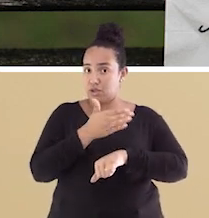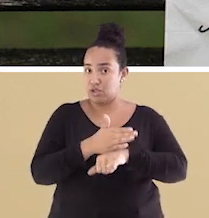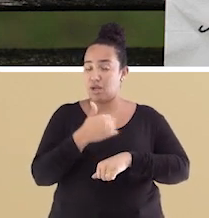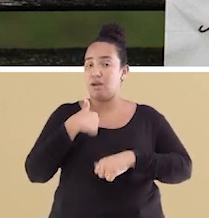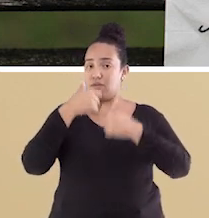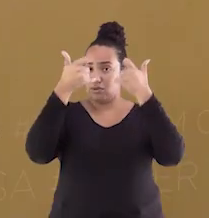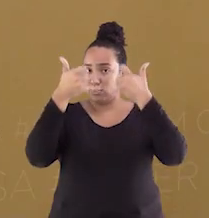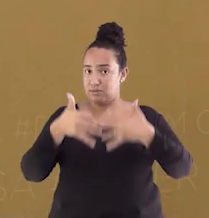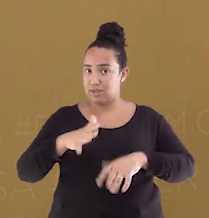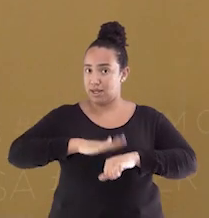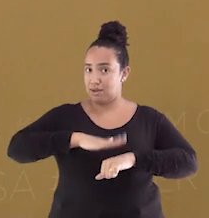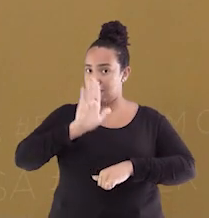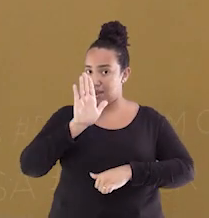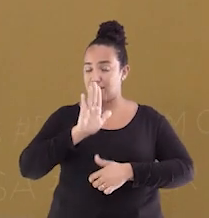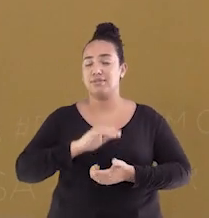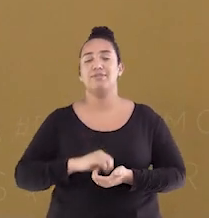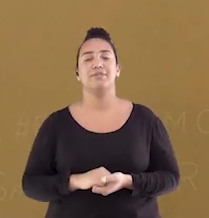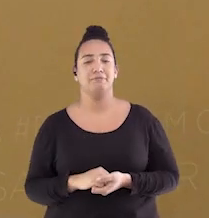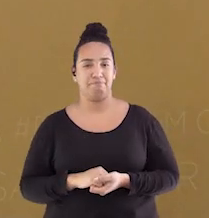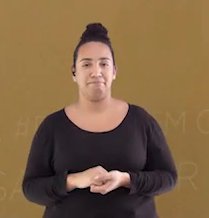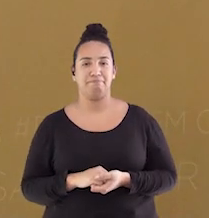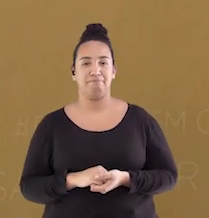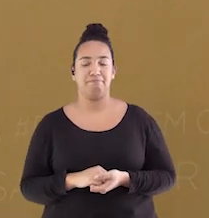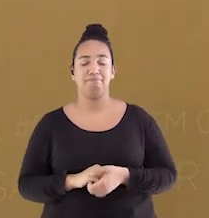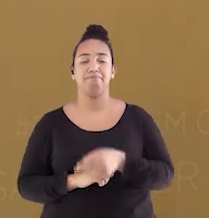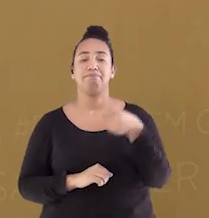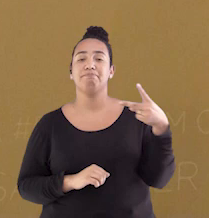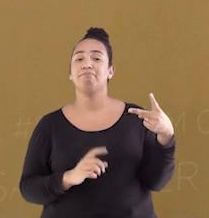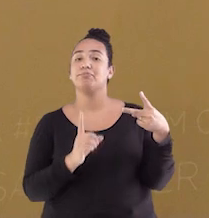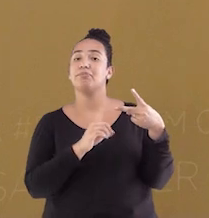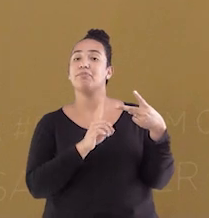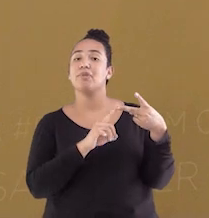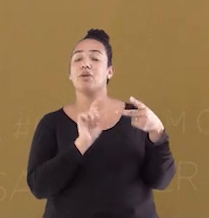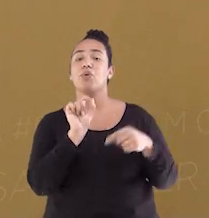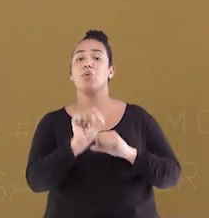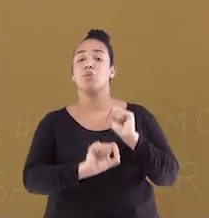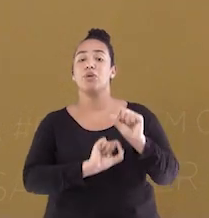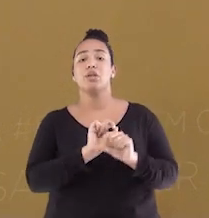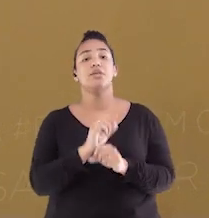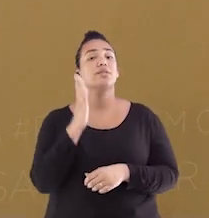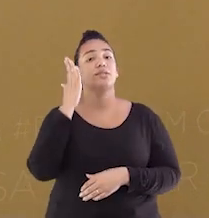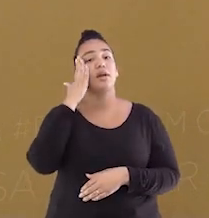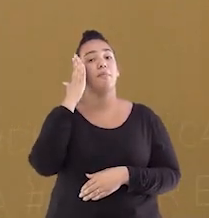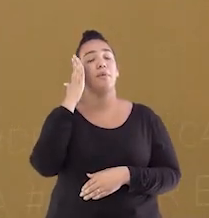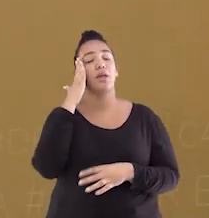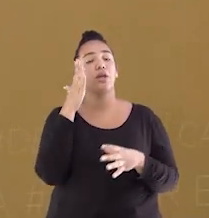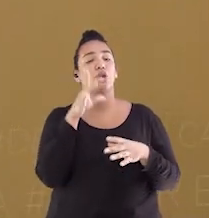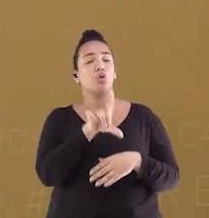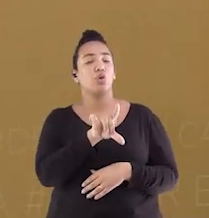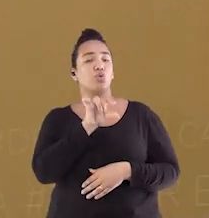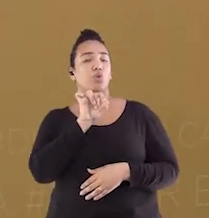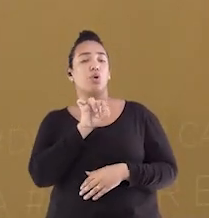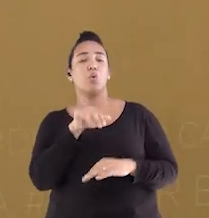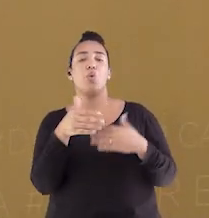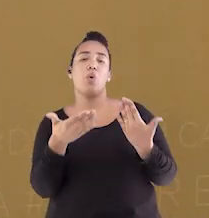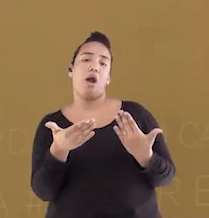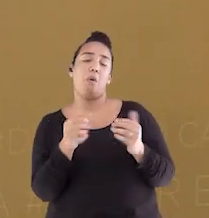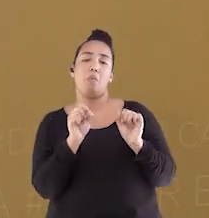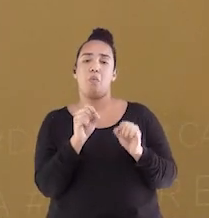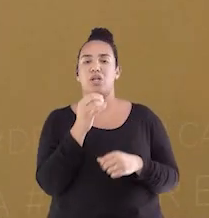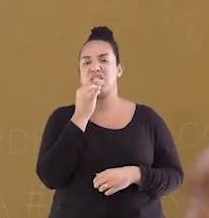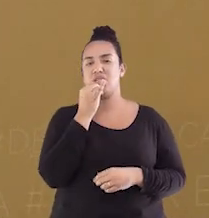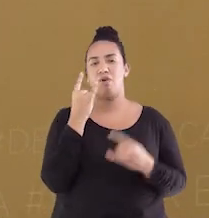sobre isso. A segunda coisa é definir qual estilo musical vamos seguir. Pode ser pop,